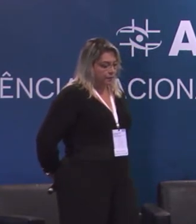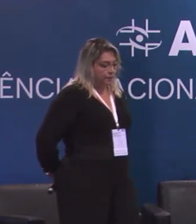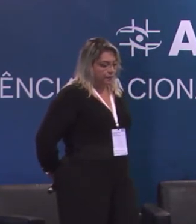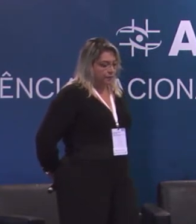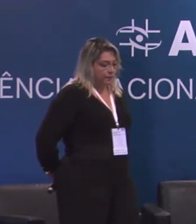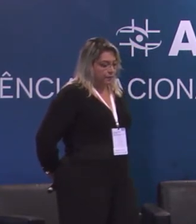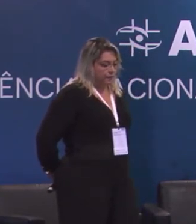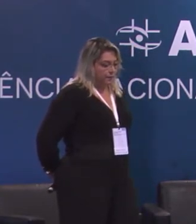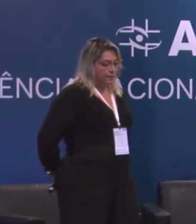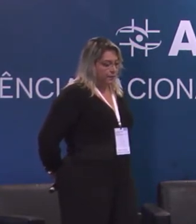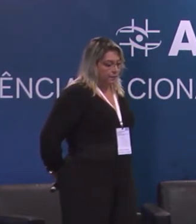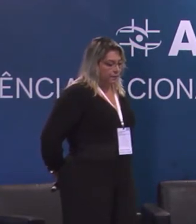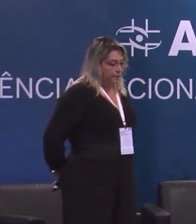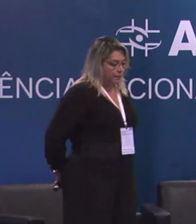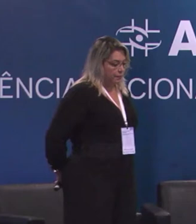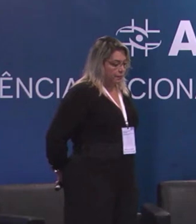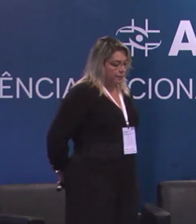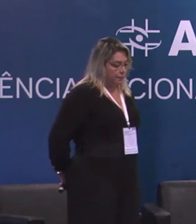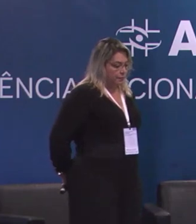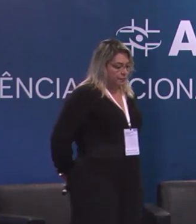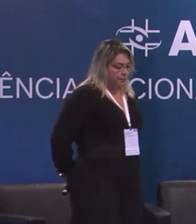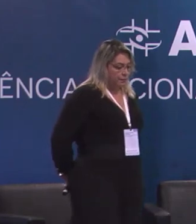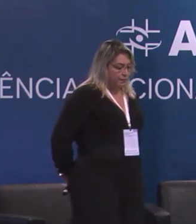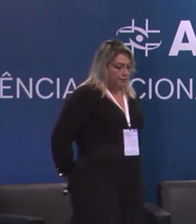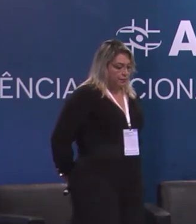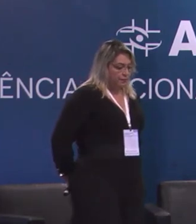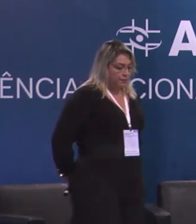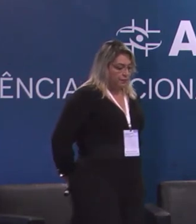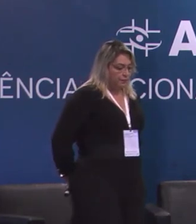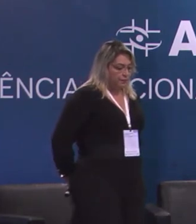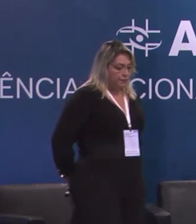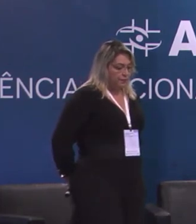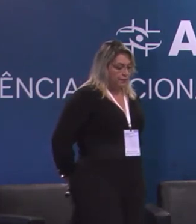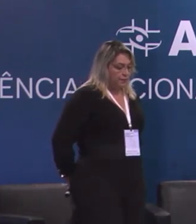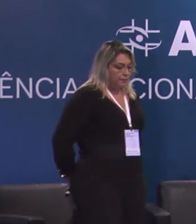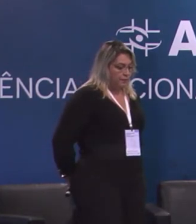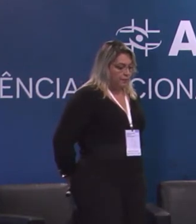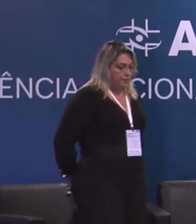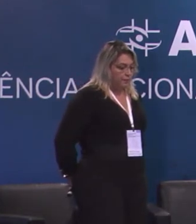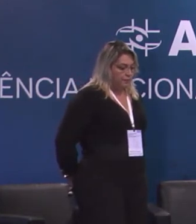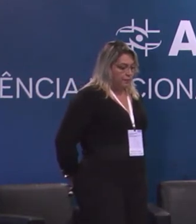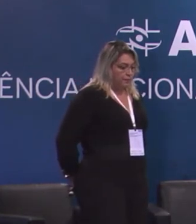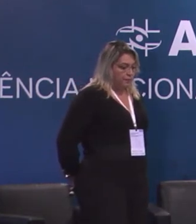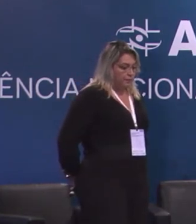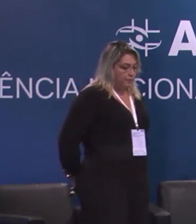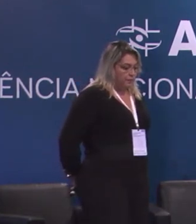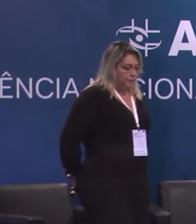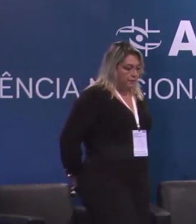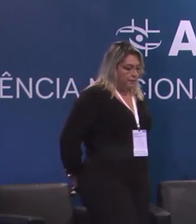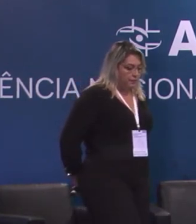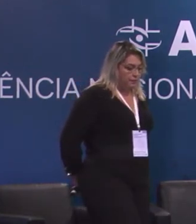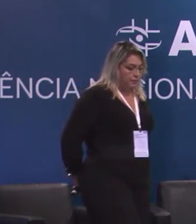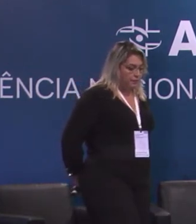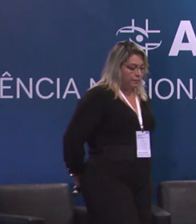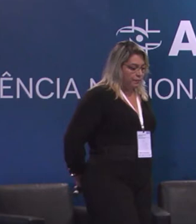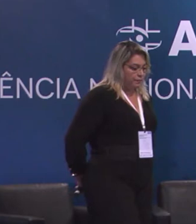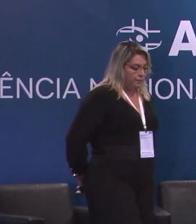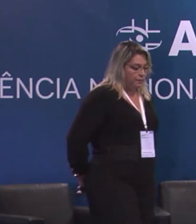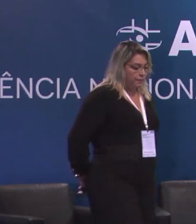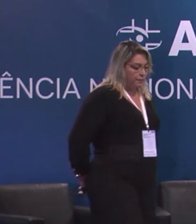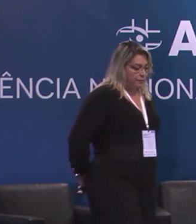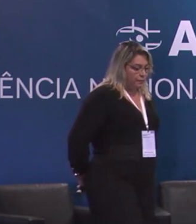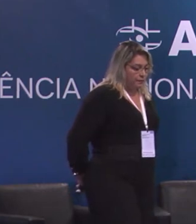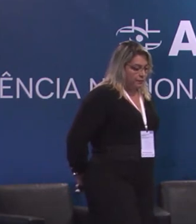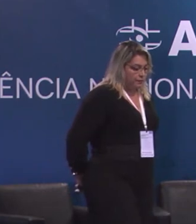Então, eu tenho que atuar de maneira diferente. Então, o processo da agenda regulatória, nós achamos que é muito importante a estruturação, deixar